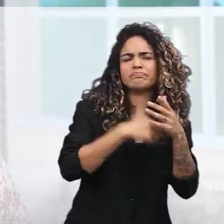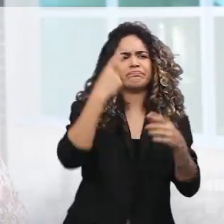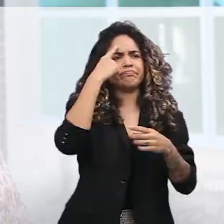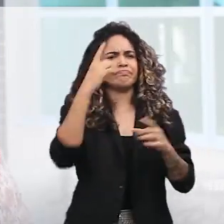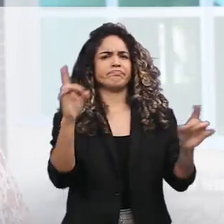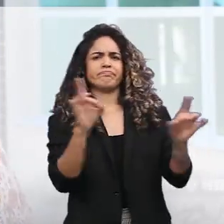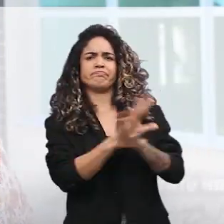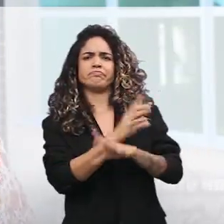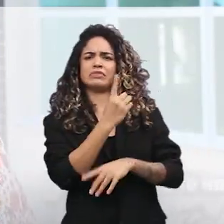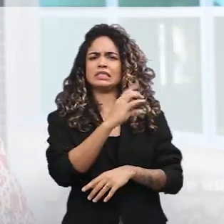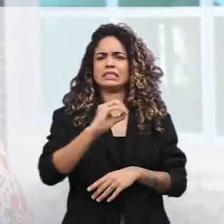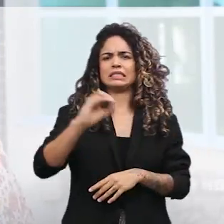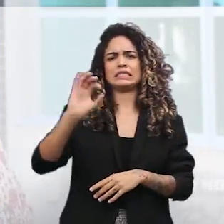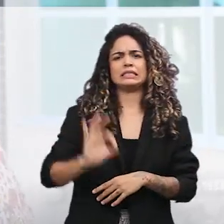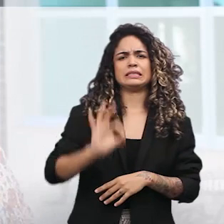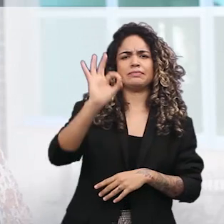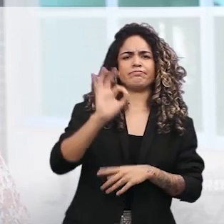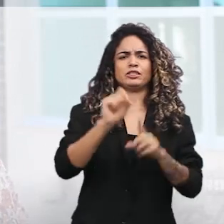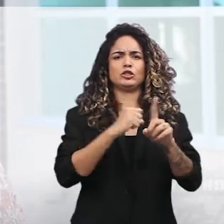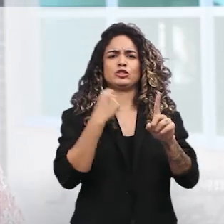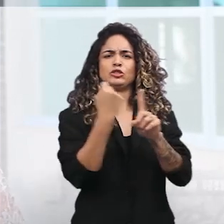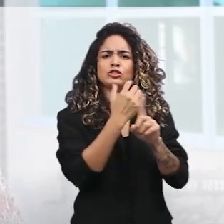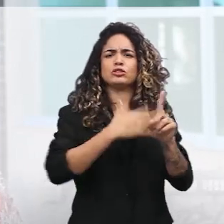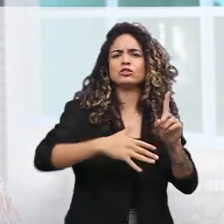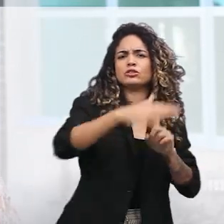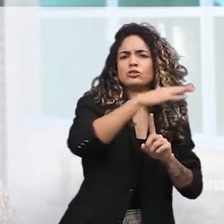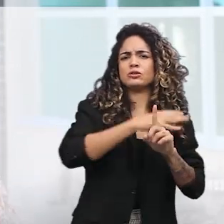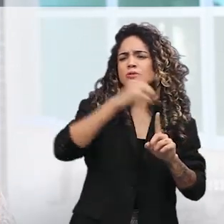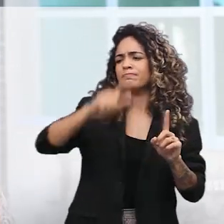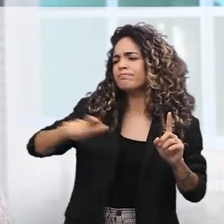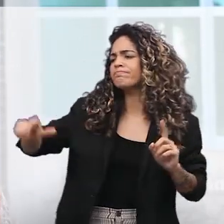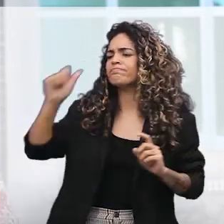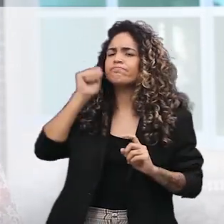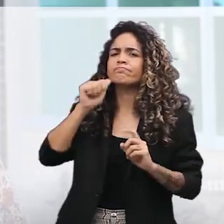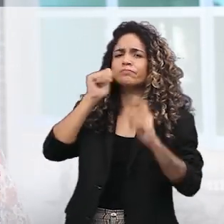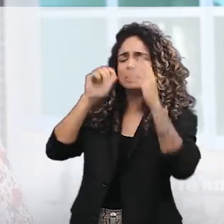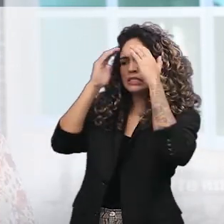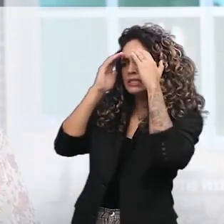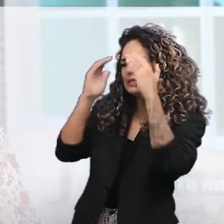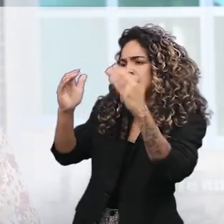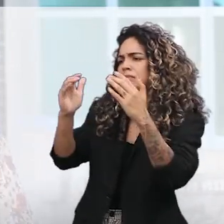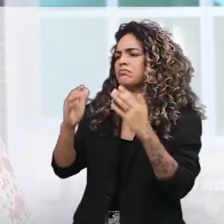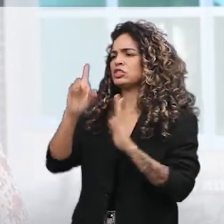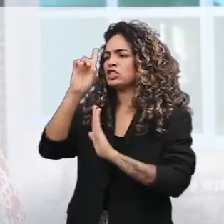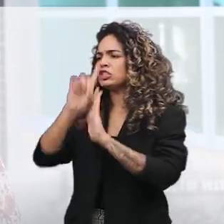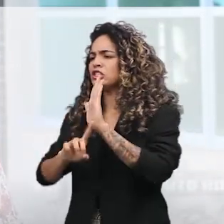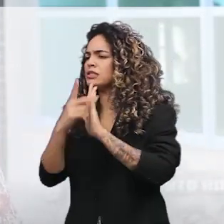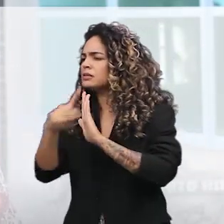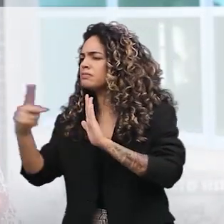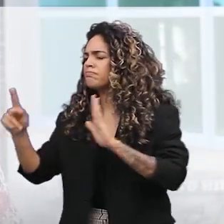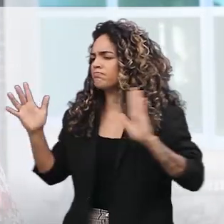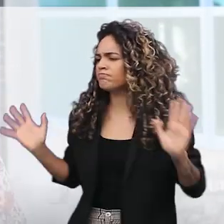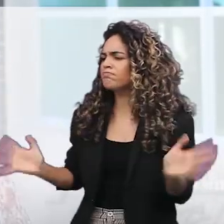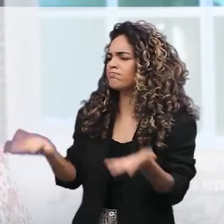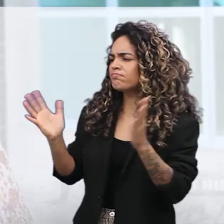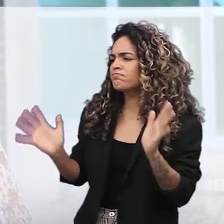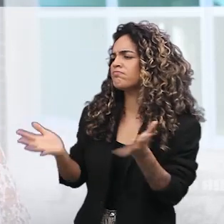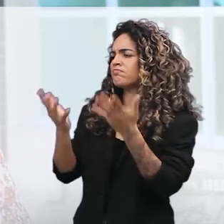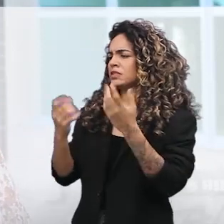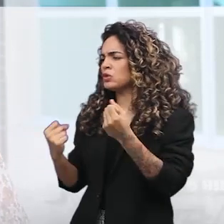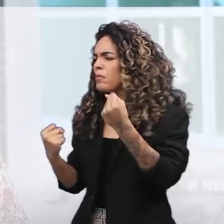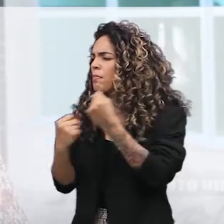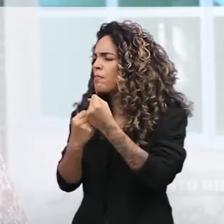estamos muito distantes de ter uma sociedade que respeite as mulheres, que promova os seus direitos,